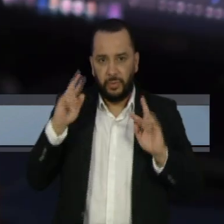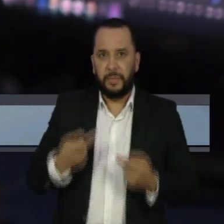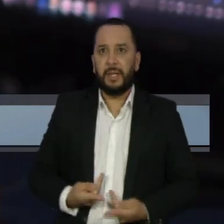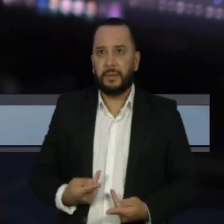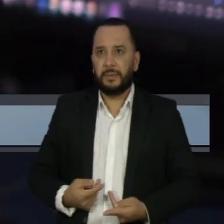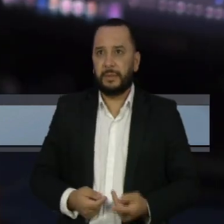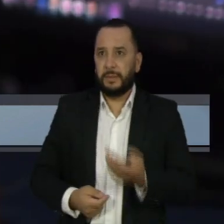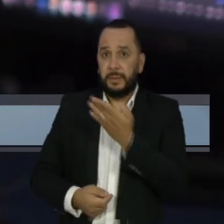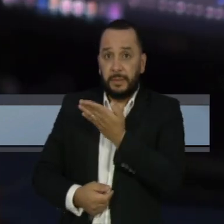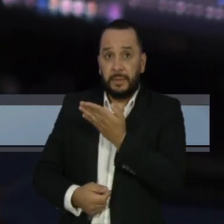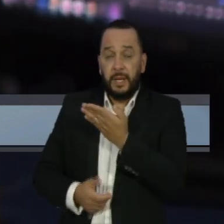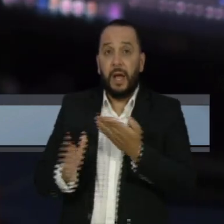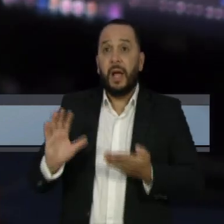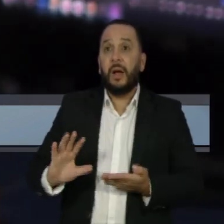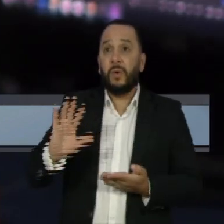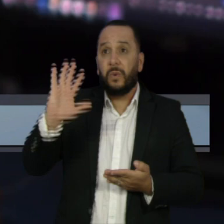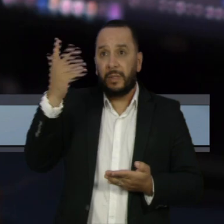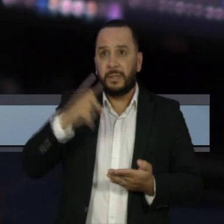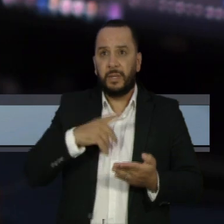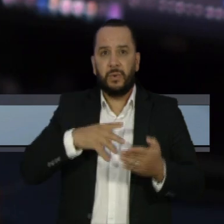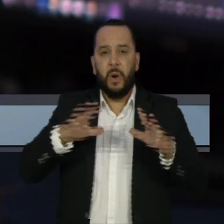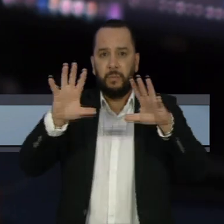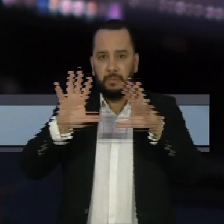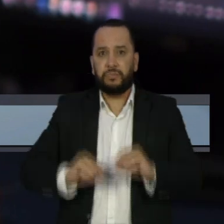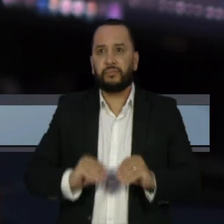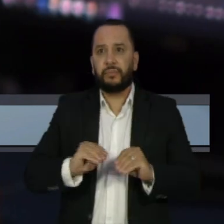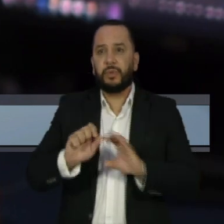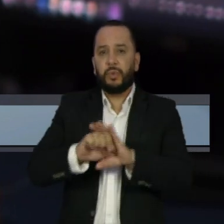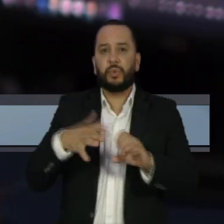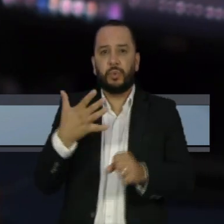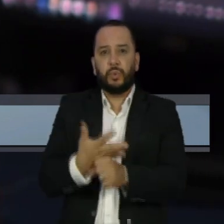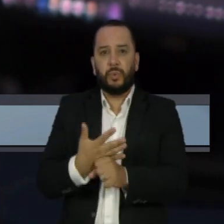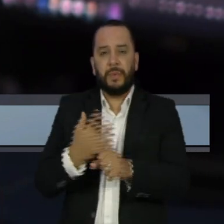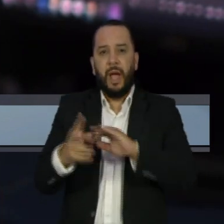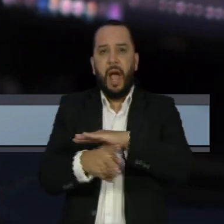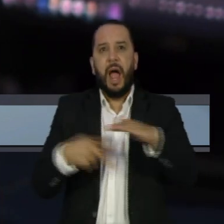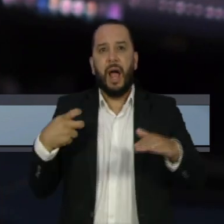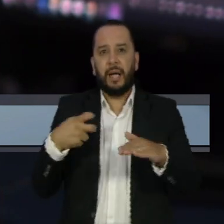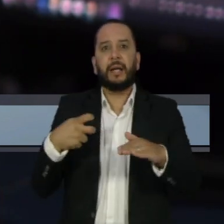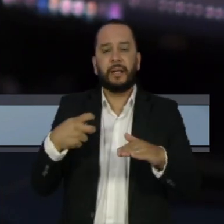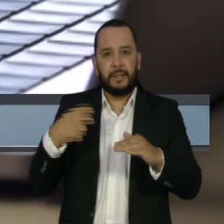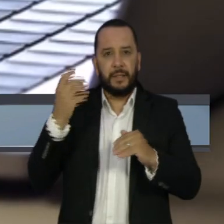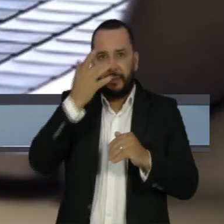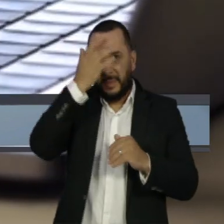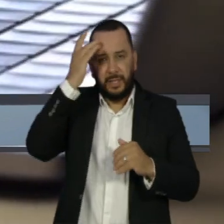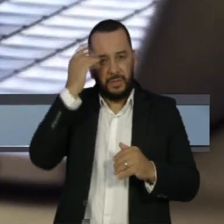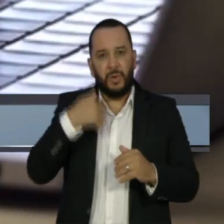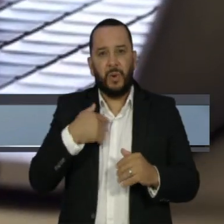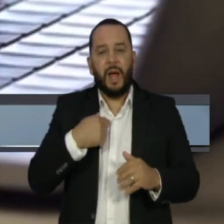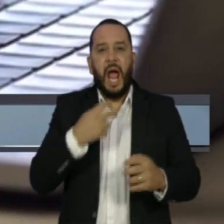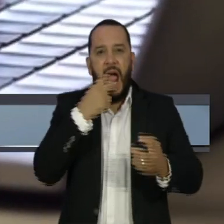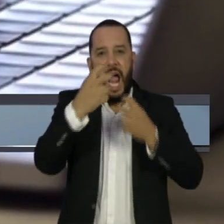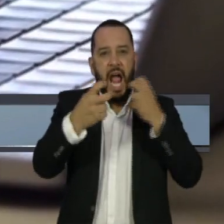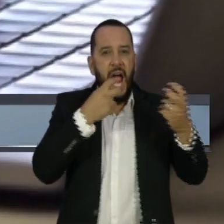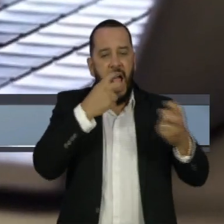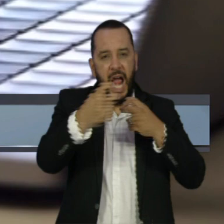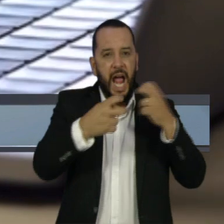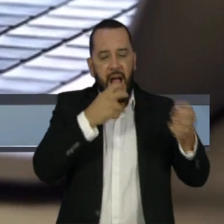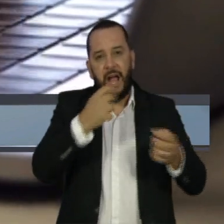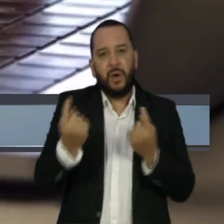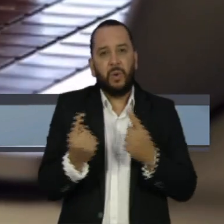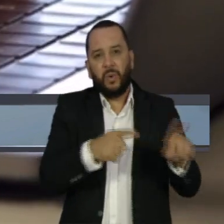em dado momento a transmissão feita pelo YouTube foi invadida por um grupo de pessoas que gritavam ofensas